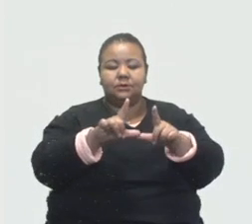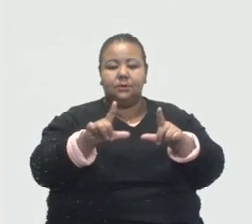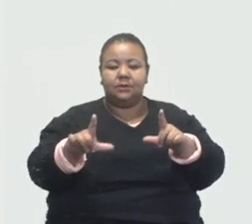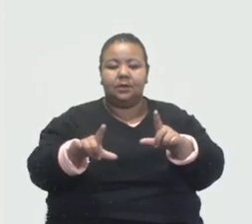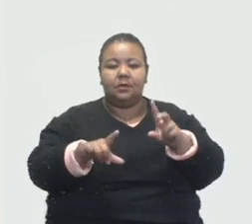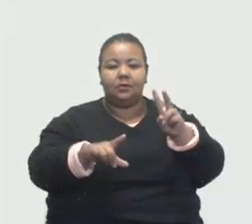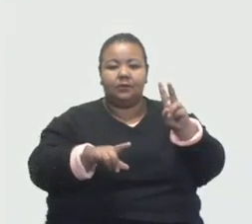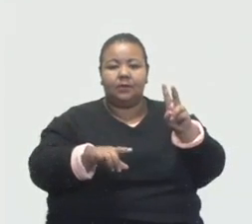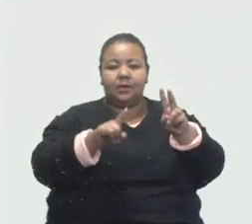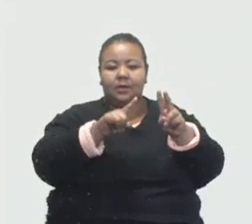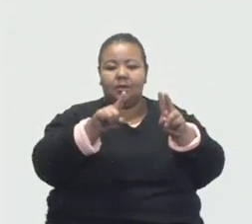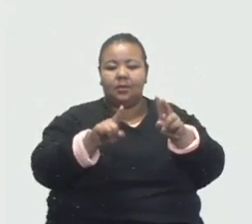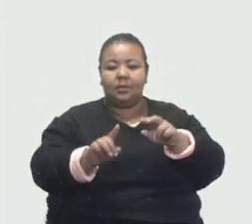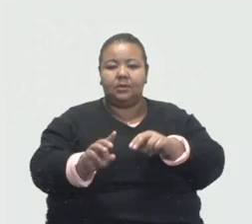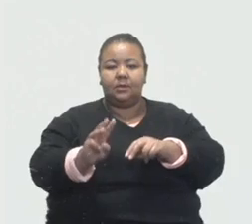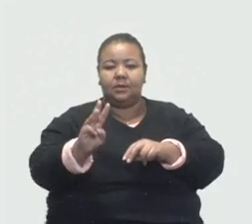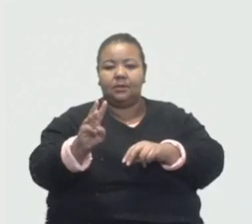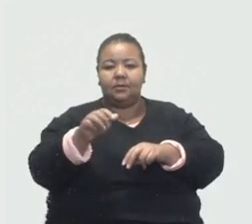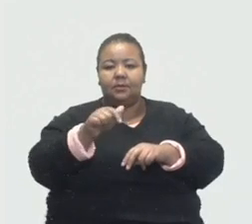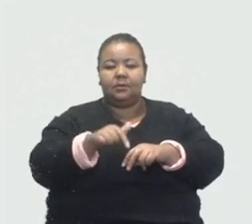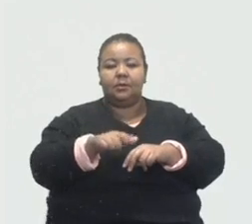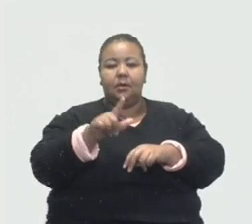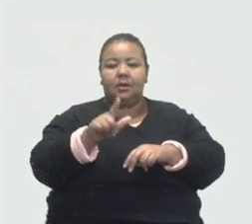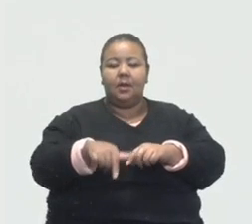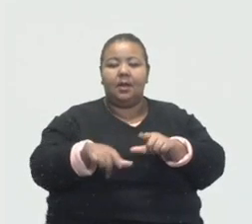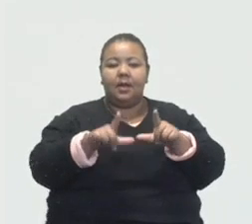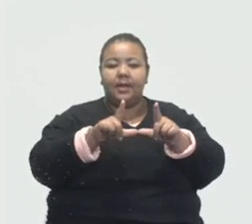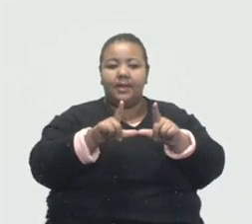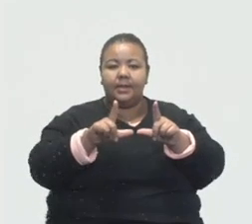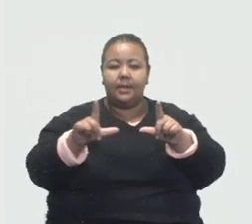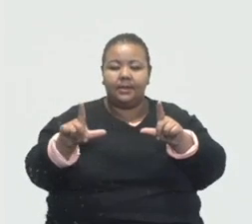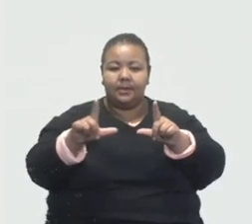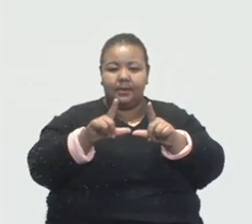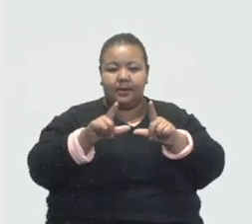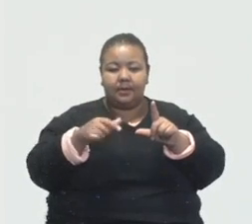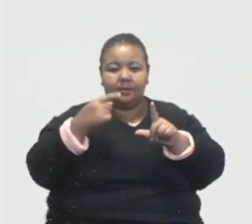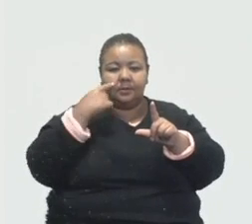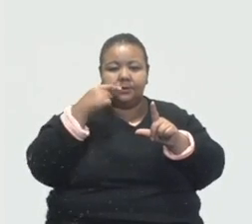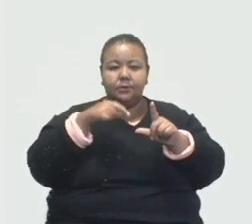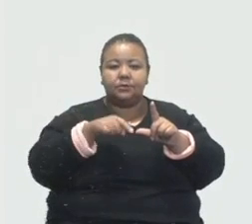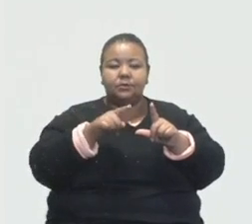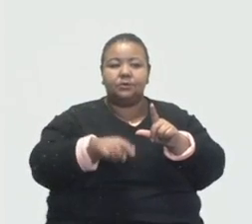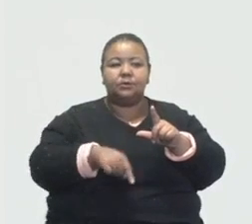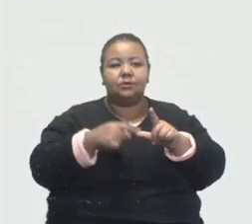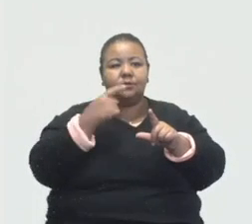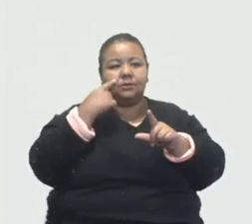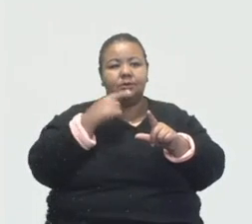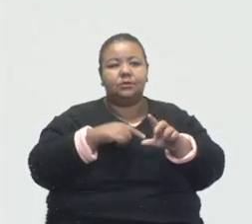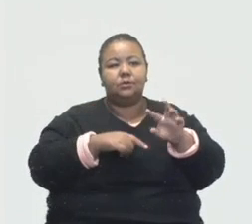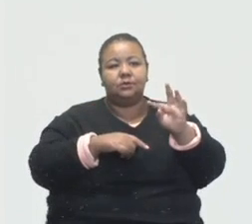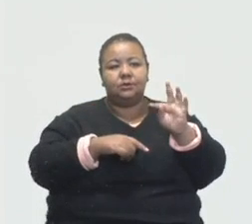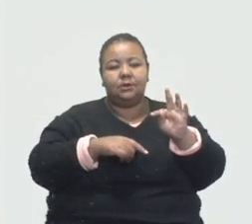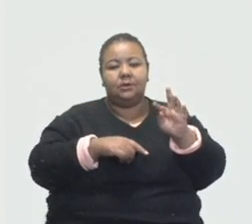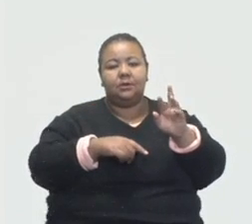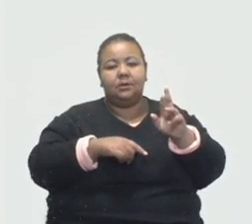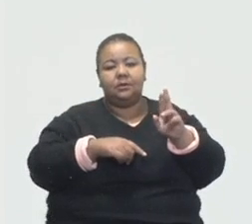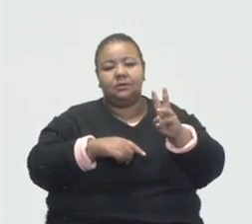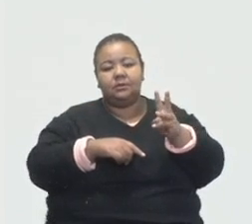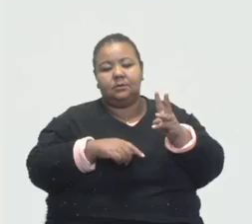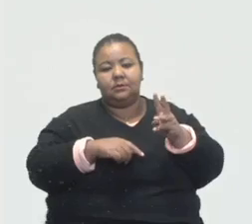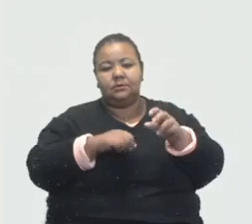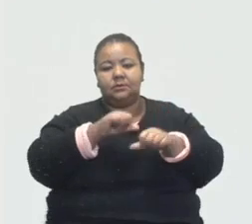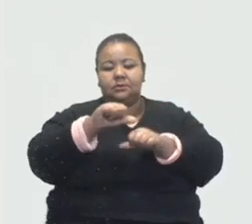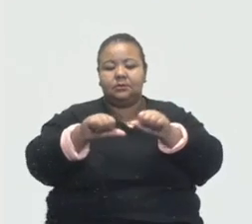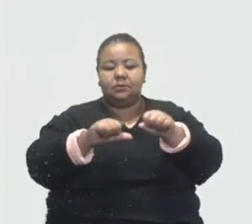é igual a W, ele é um operador linear. Sabendo disso, considere o operador linear de T de R3 em